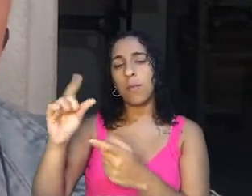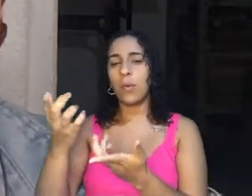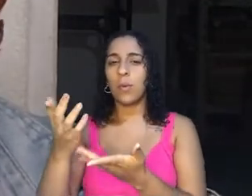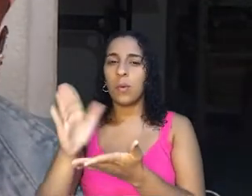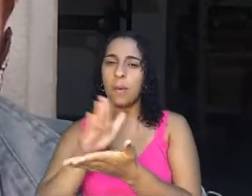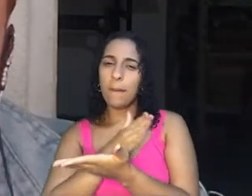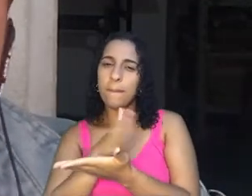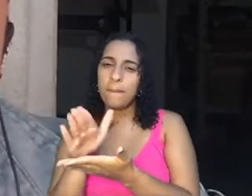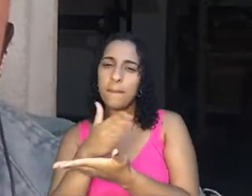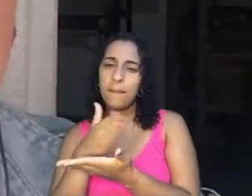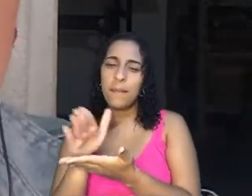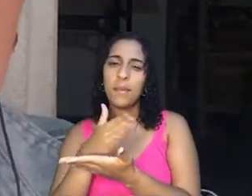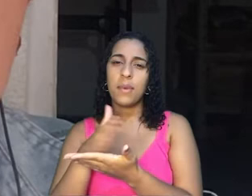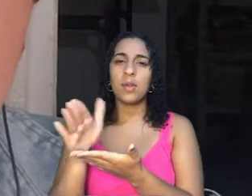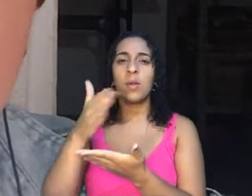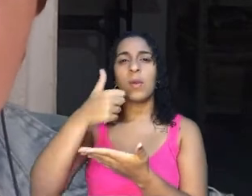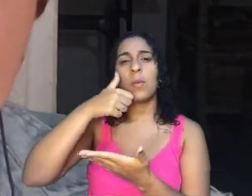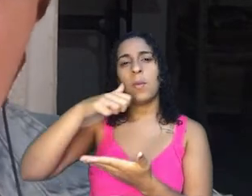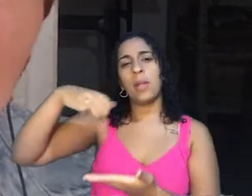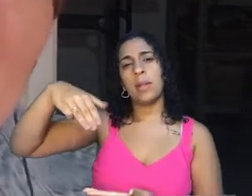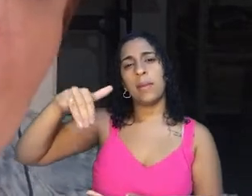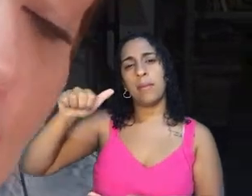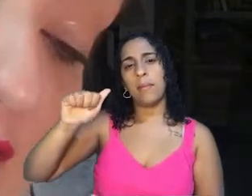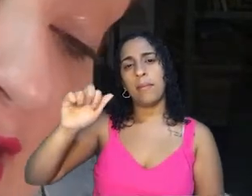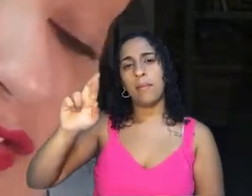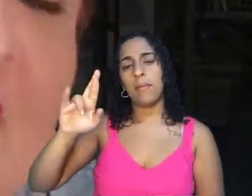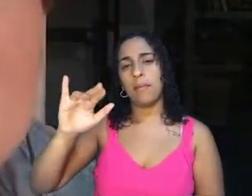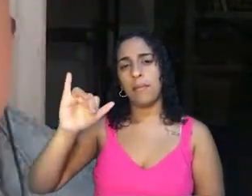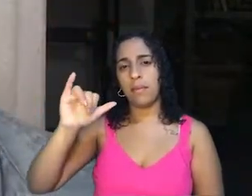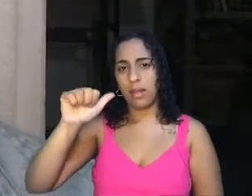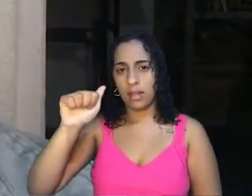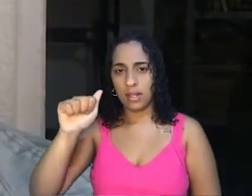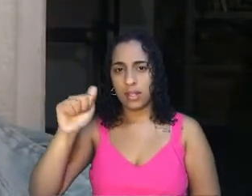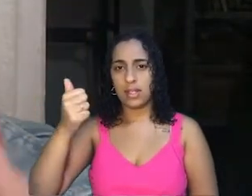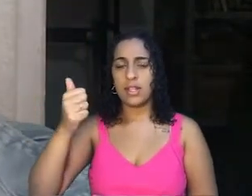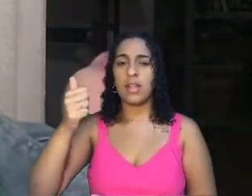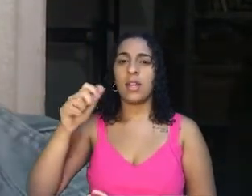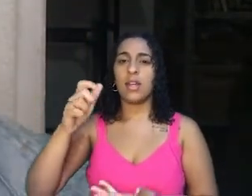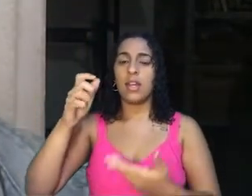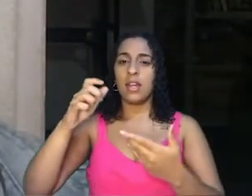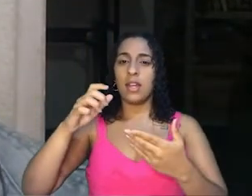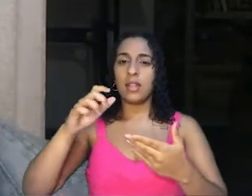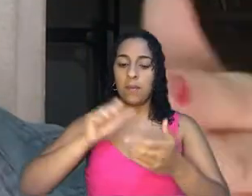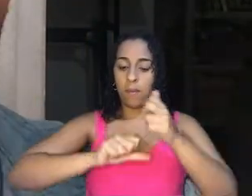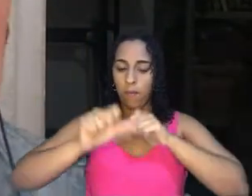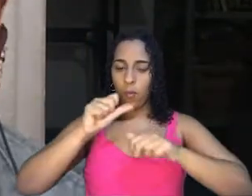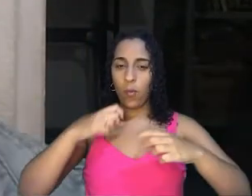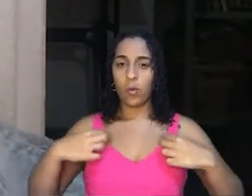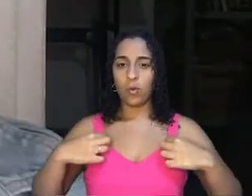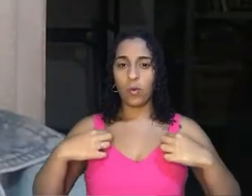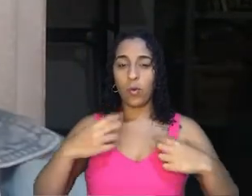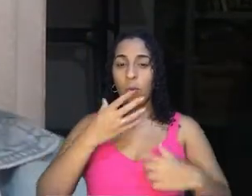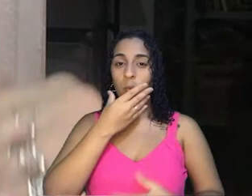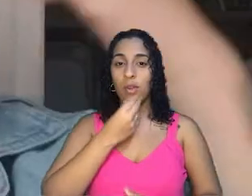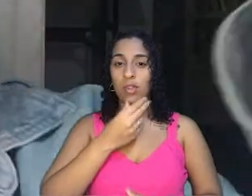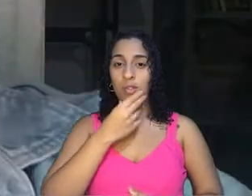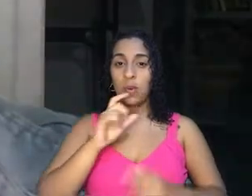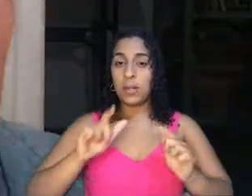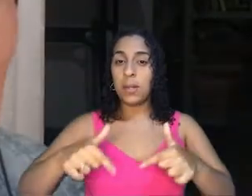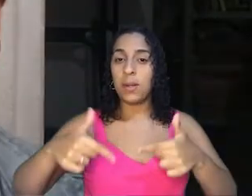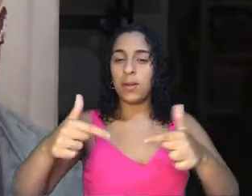mas muitas da maioria das vezes desse livro didática nós já tiver a mesma o grito do Ipiranga